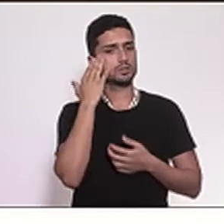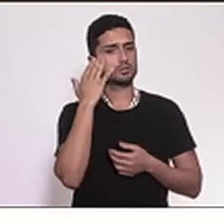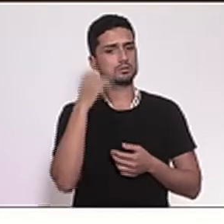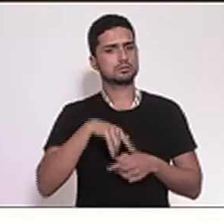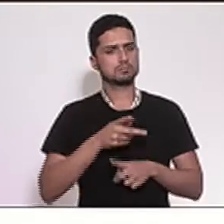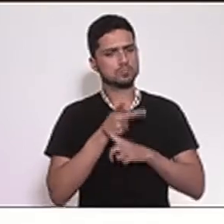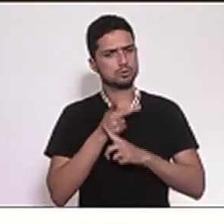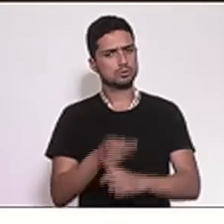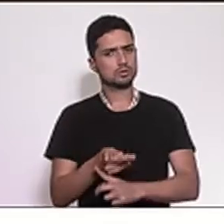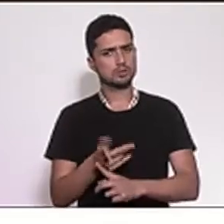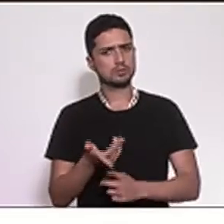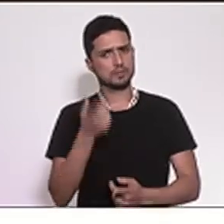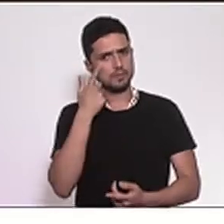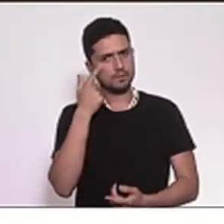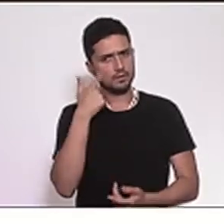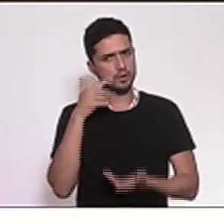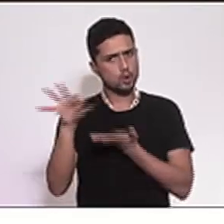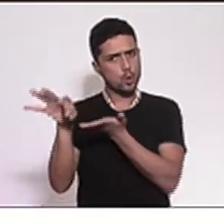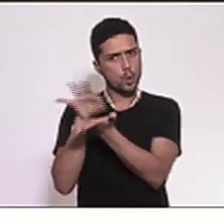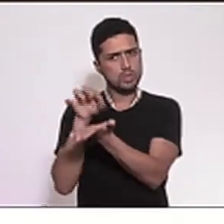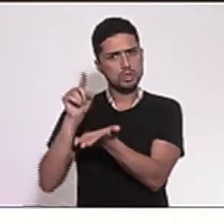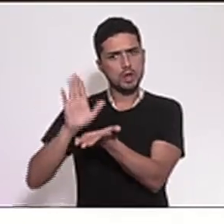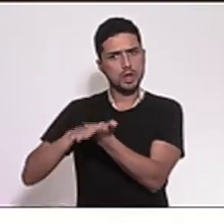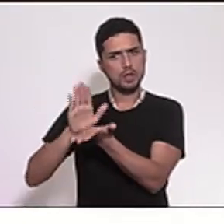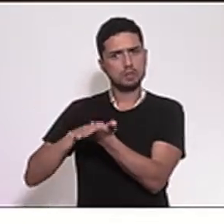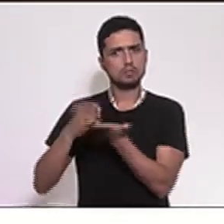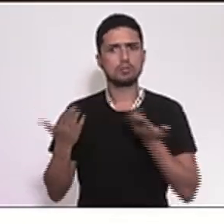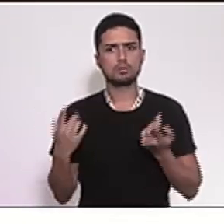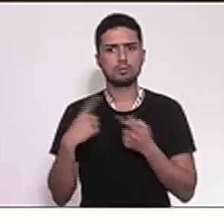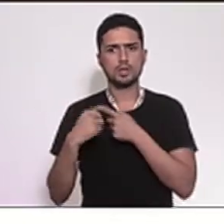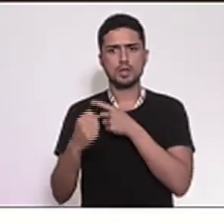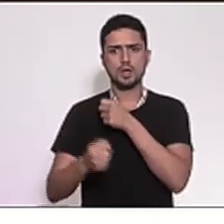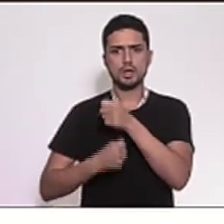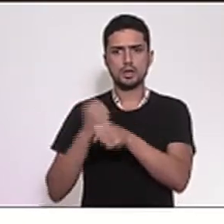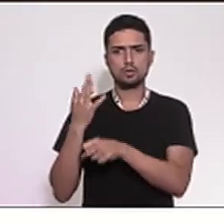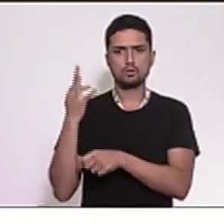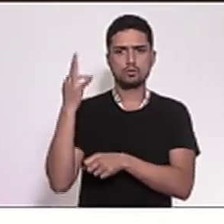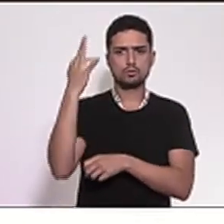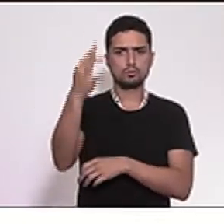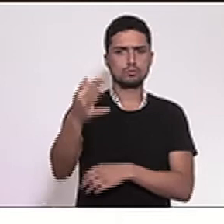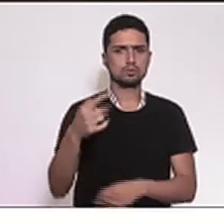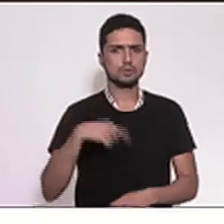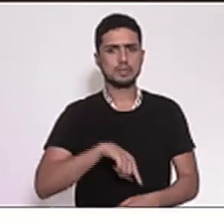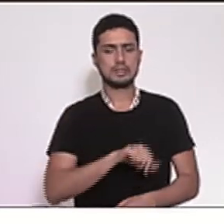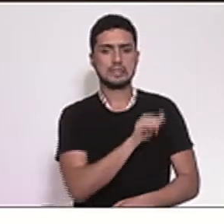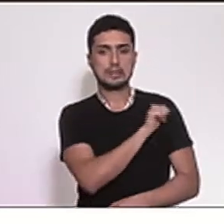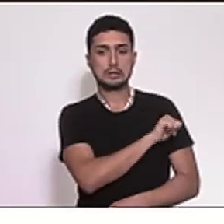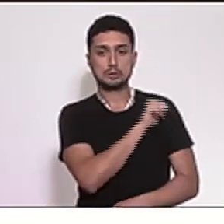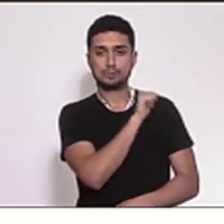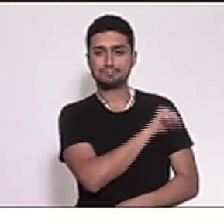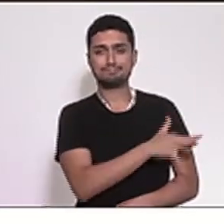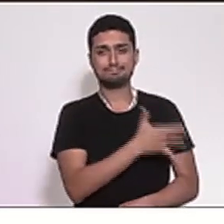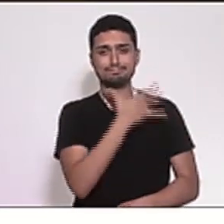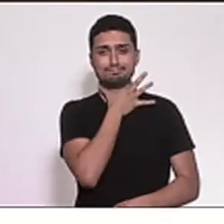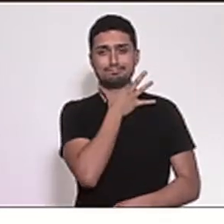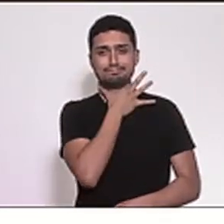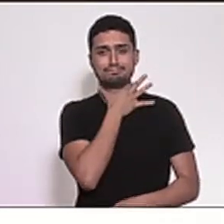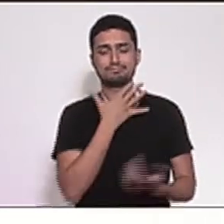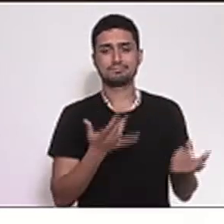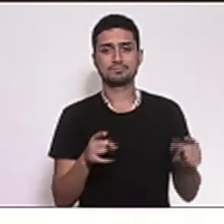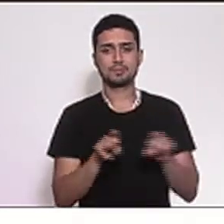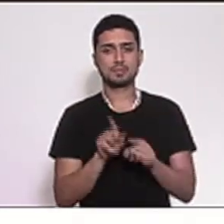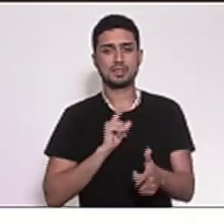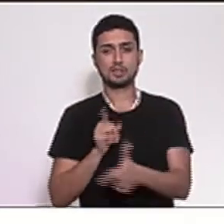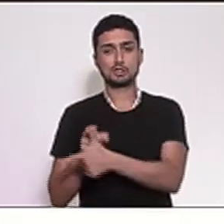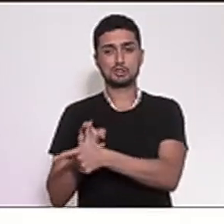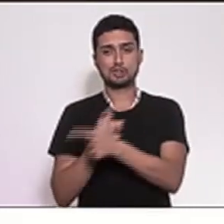buscar a nulidade desse contrato. Porque pelos próximos anos, o Estado do Rio de Janeiro quebrado ainda tem uma